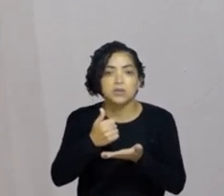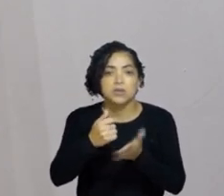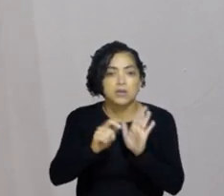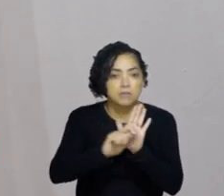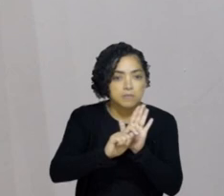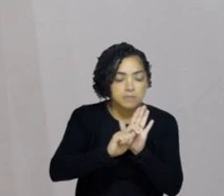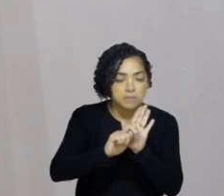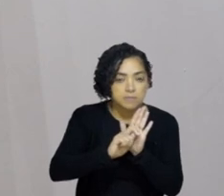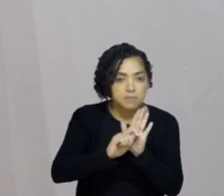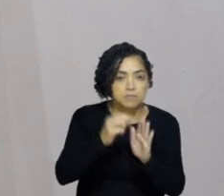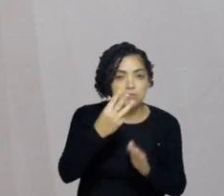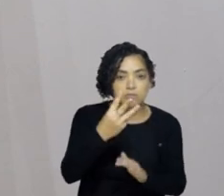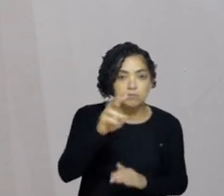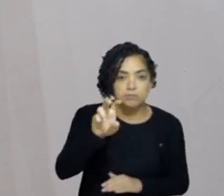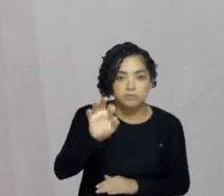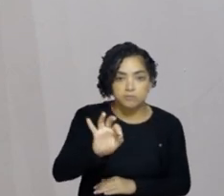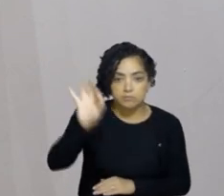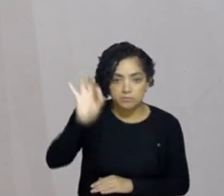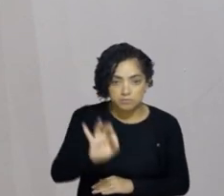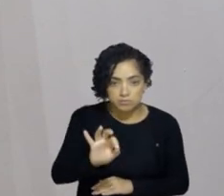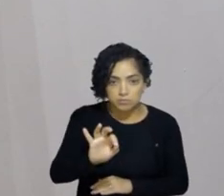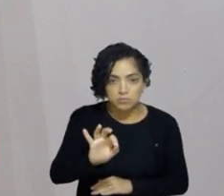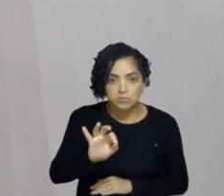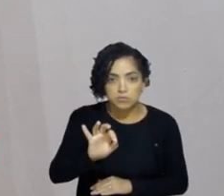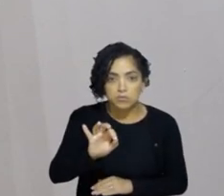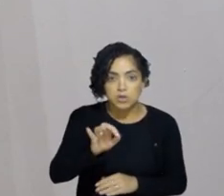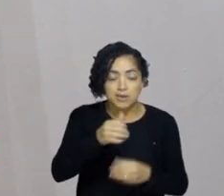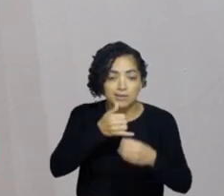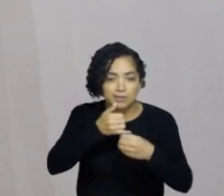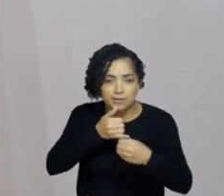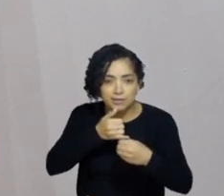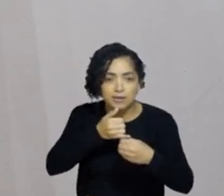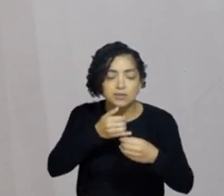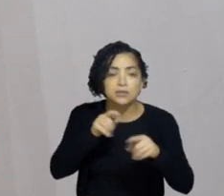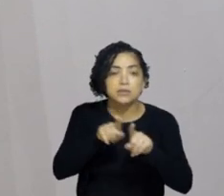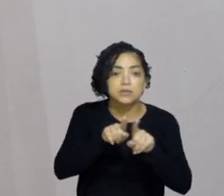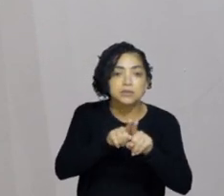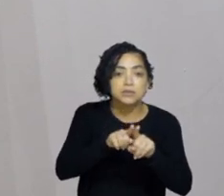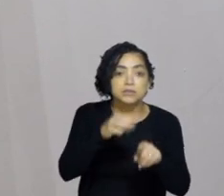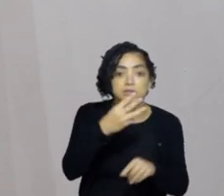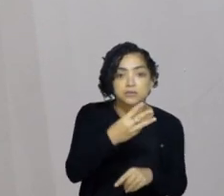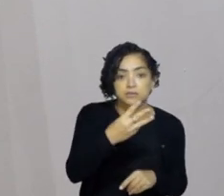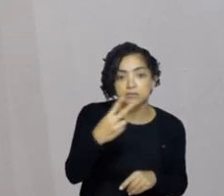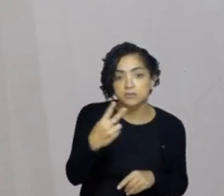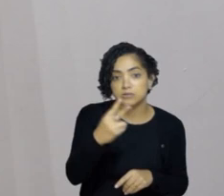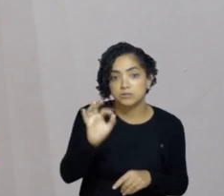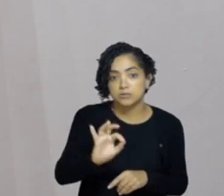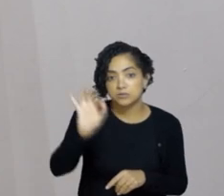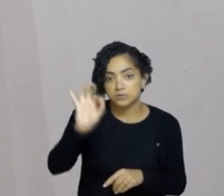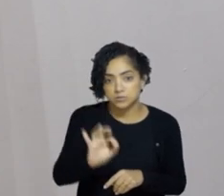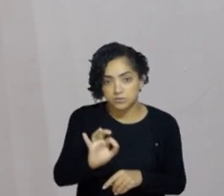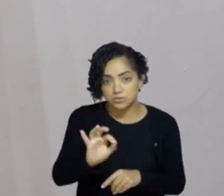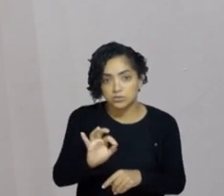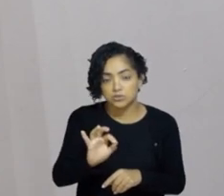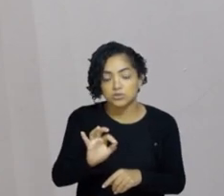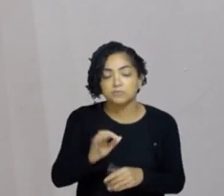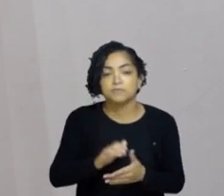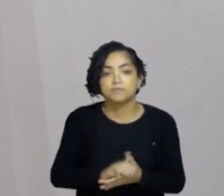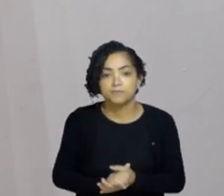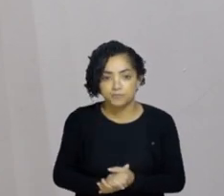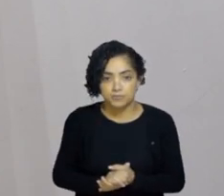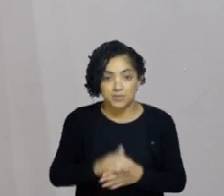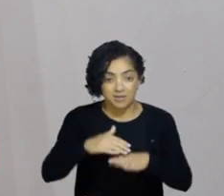35% de aumento na apreensão de crack e 922% de apreensão de haxixe a